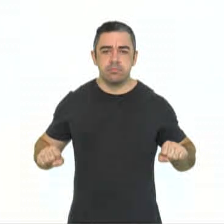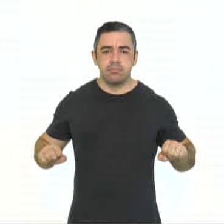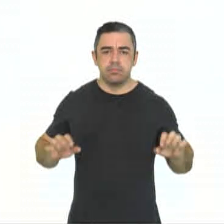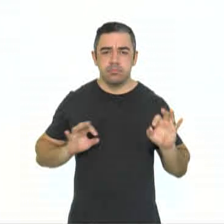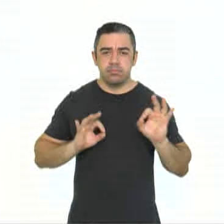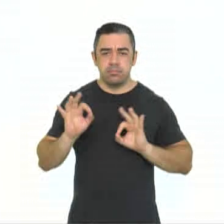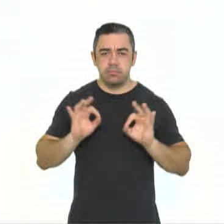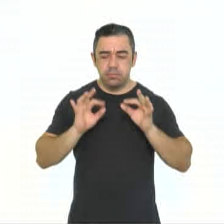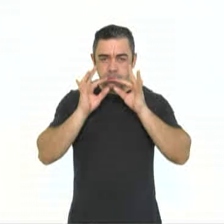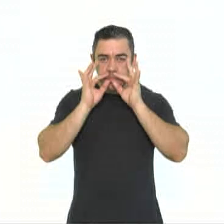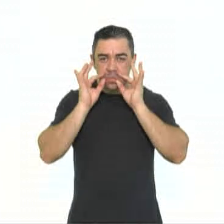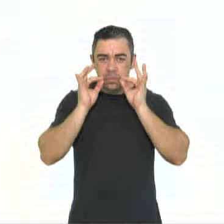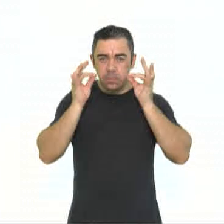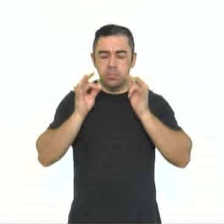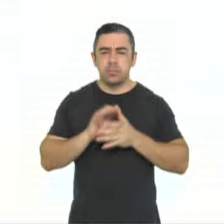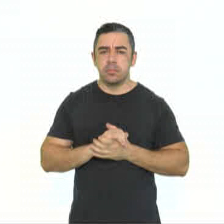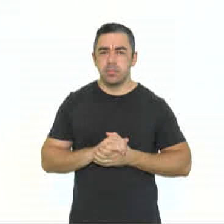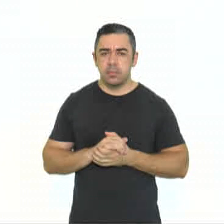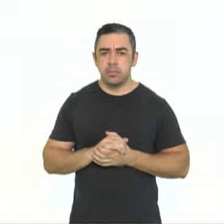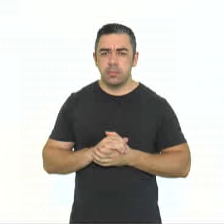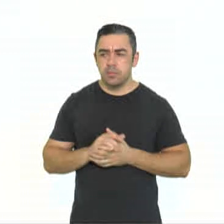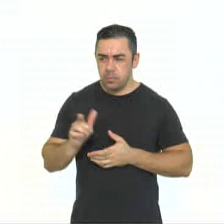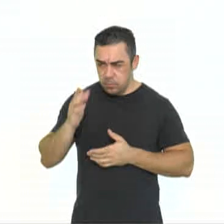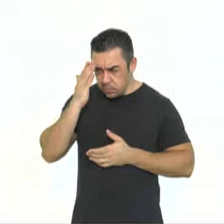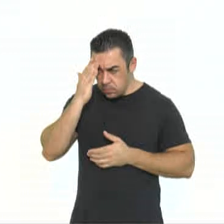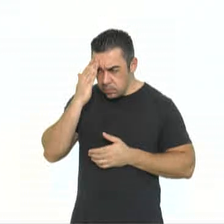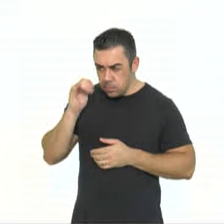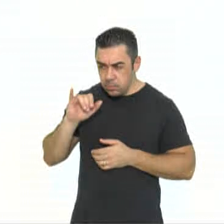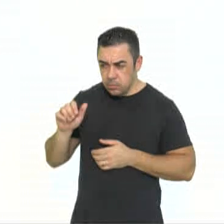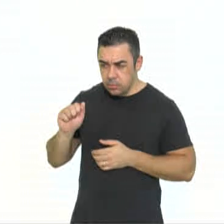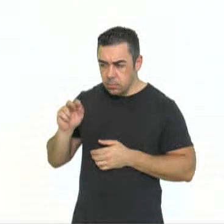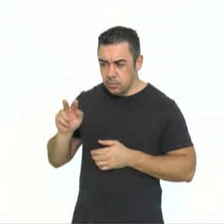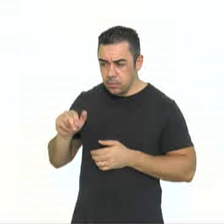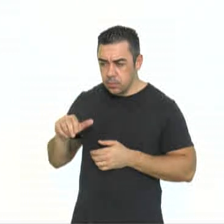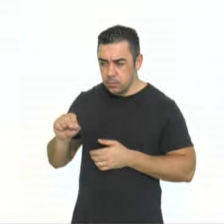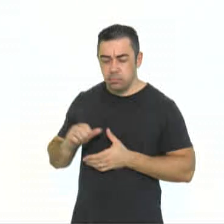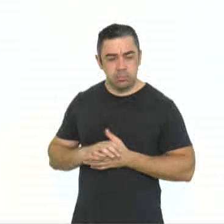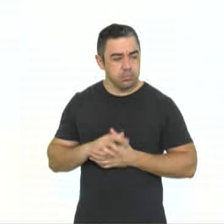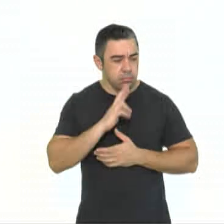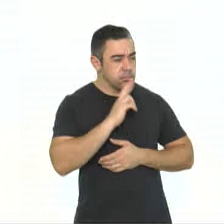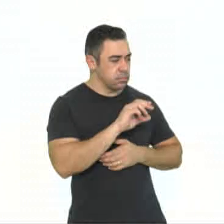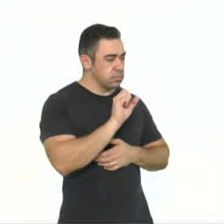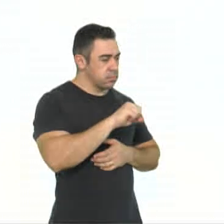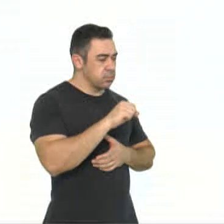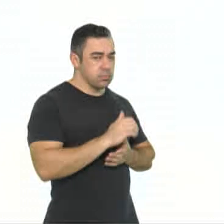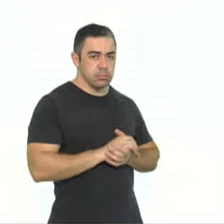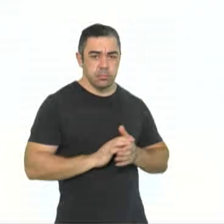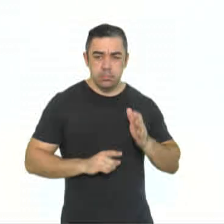e perguntou: então, sabe javanês? Respondi-lhe que sim. E a sua